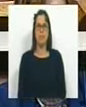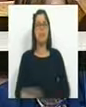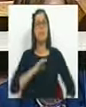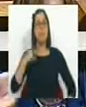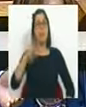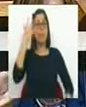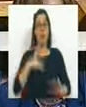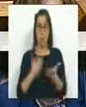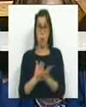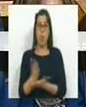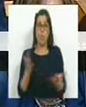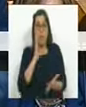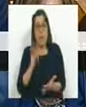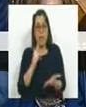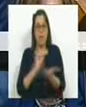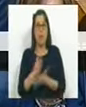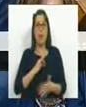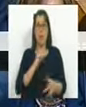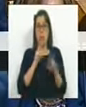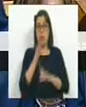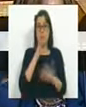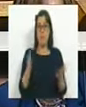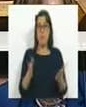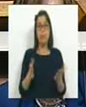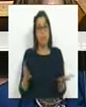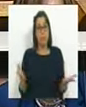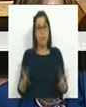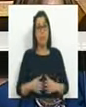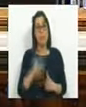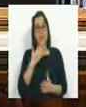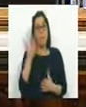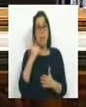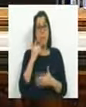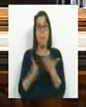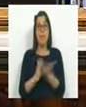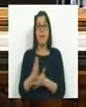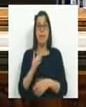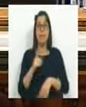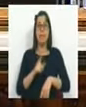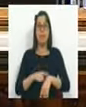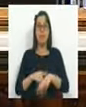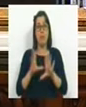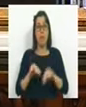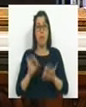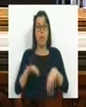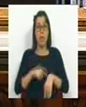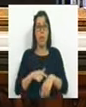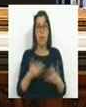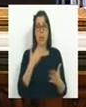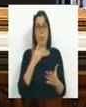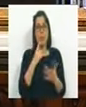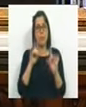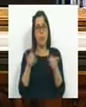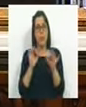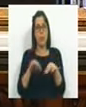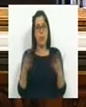Sr. Presidente, eu vou continuar ou tentar continuar. Ó Sr. Deputado, sim, faça favor de continuar, tanto mais que já escutou o seu tempo, peço-lhe para